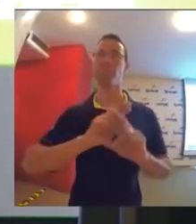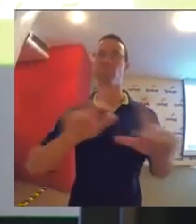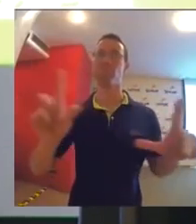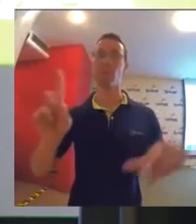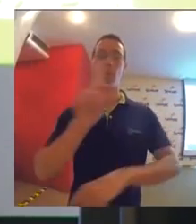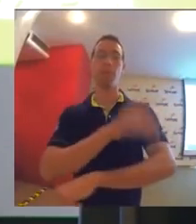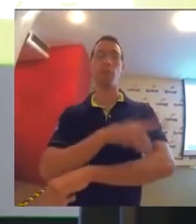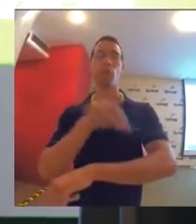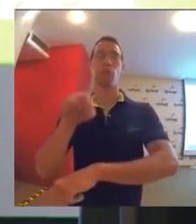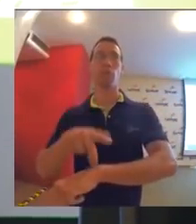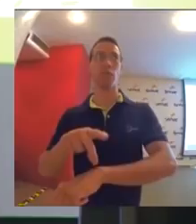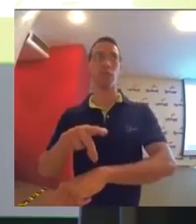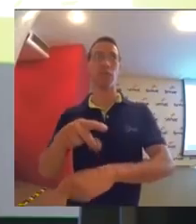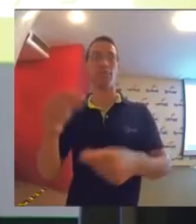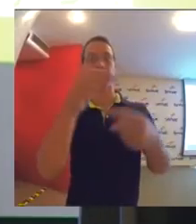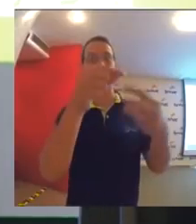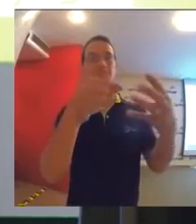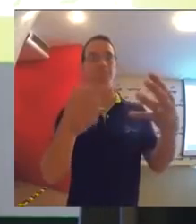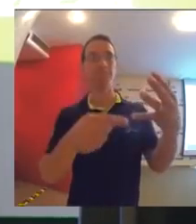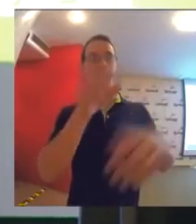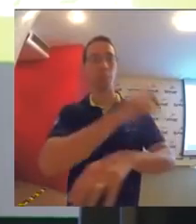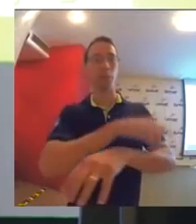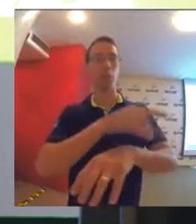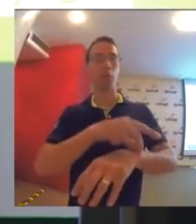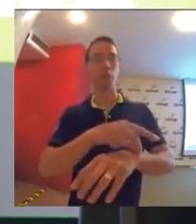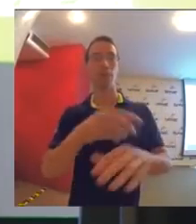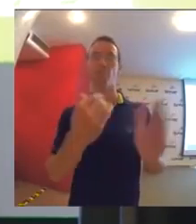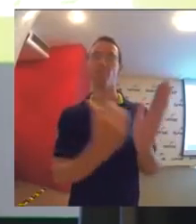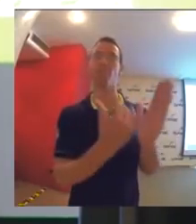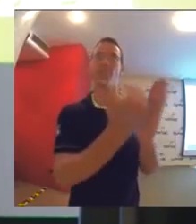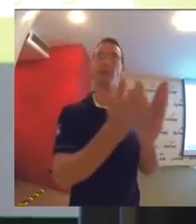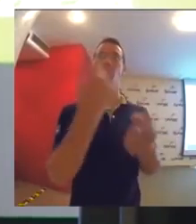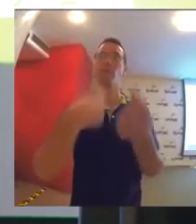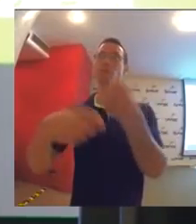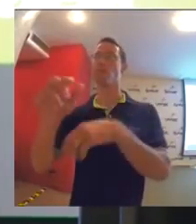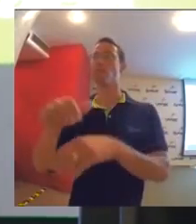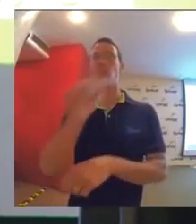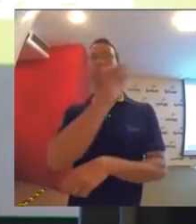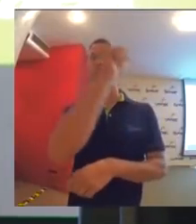Pedagogia. Os critérios de natureza pedagógica devem sobrepor-se a quaisquer outros.